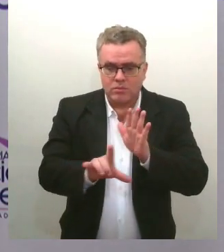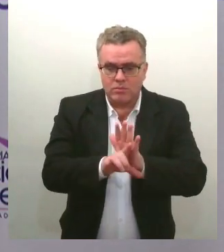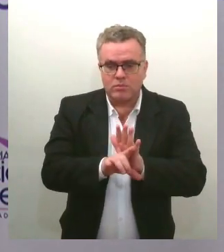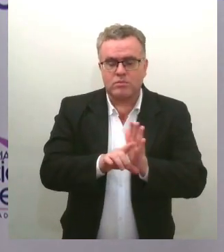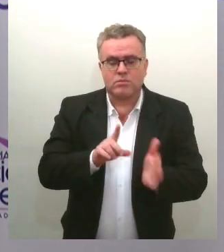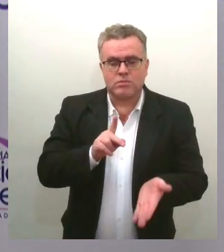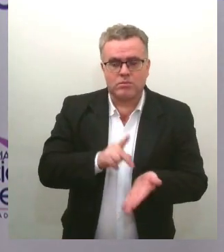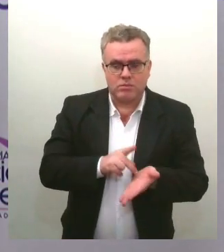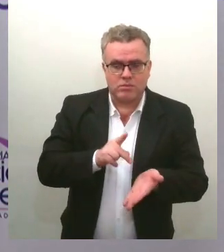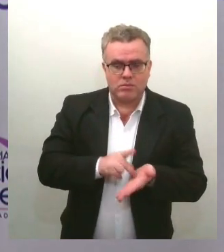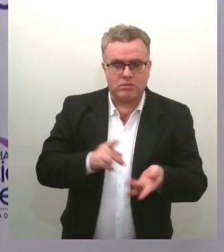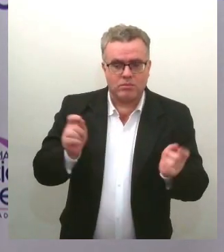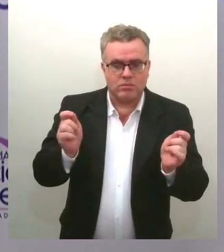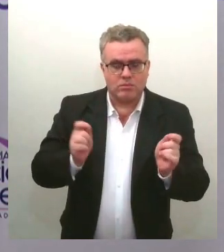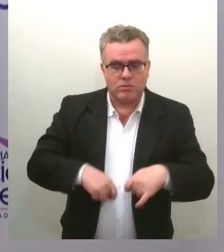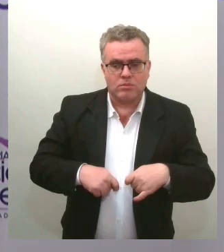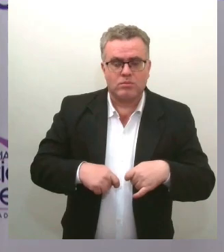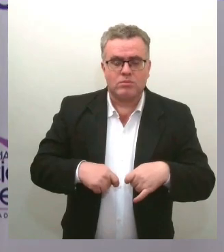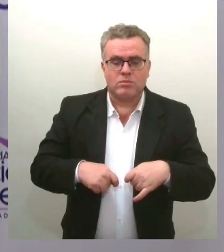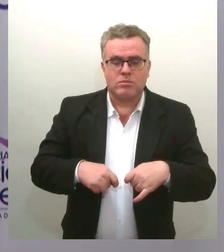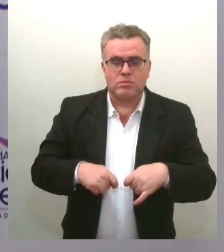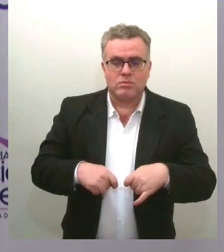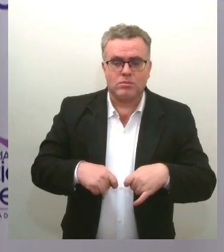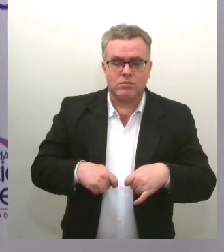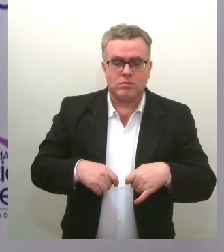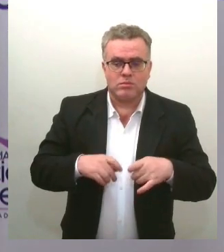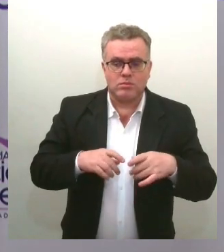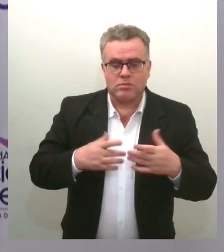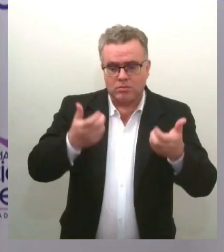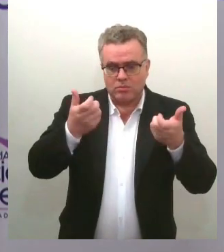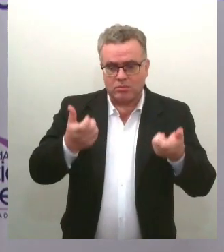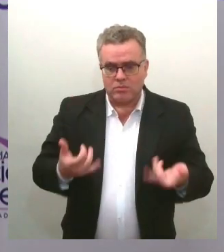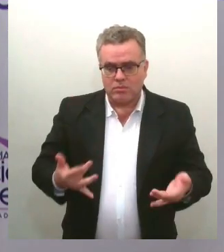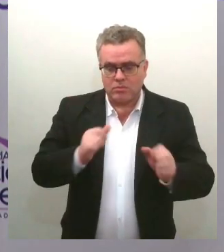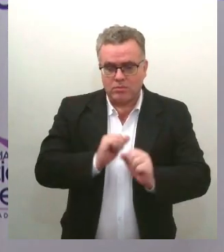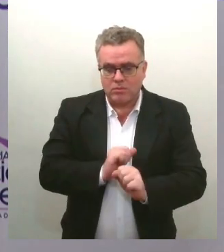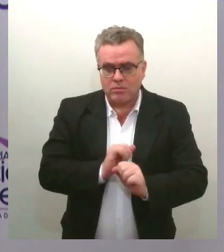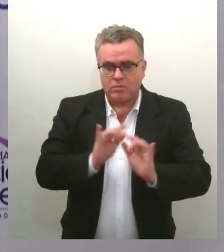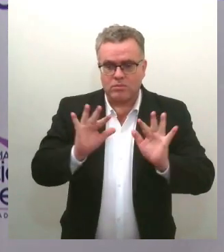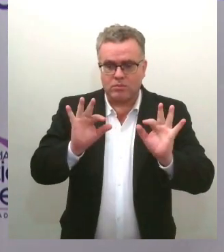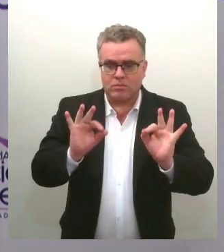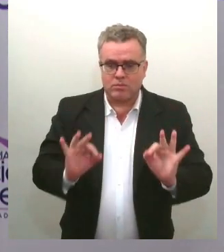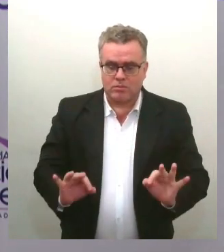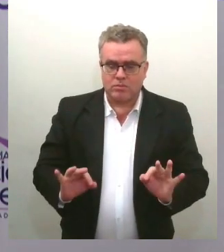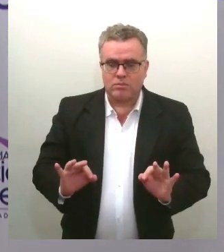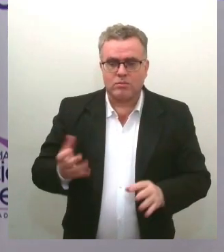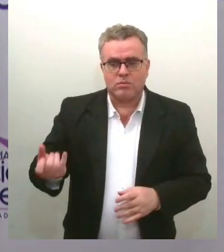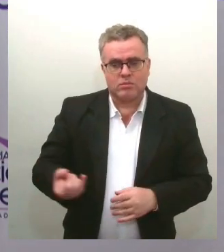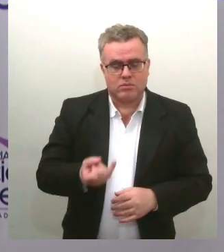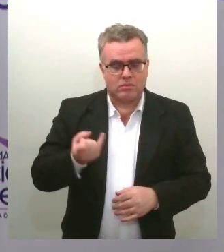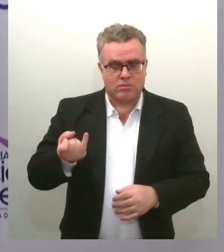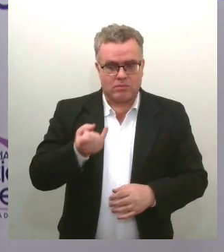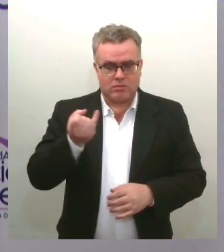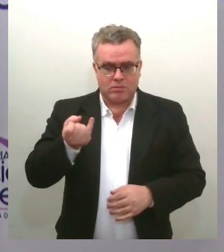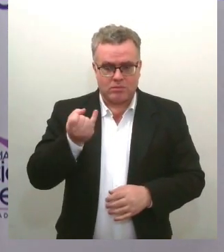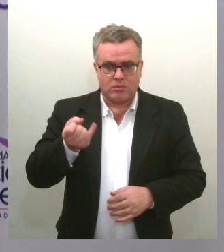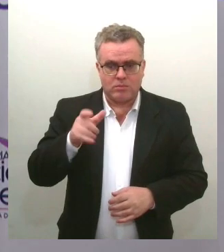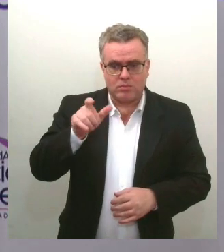uma explanação muito significativa do Dr. Bruno Leonardo, que mostrou as leis de